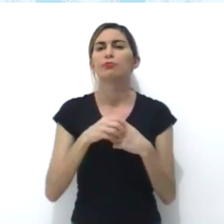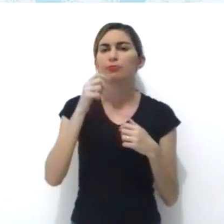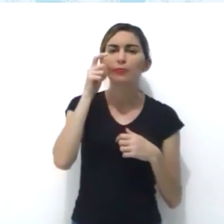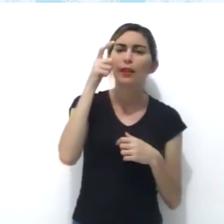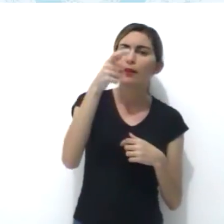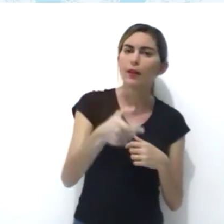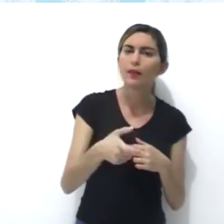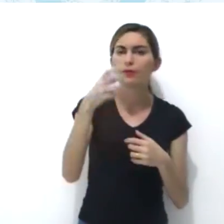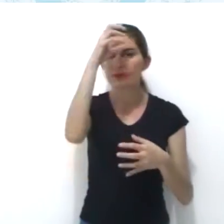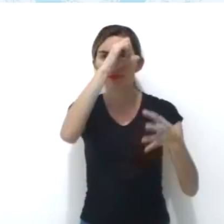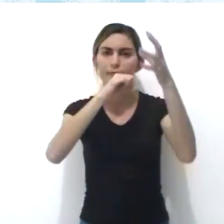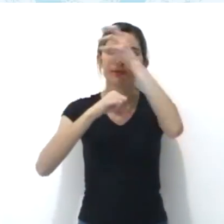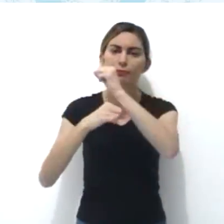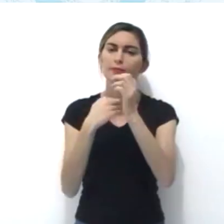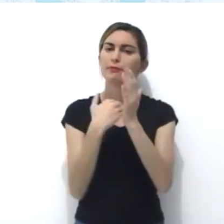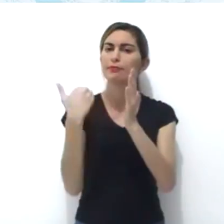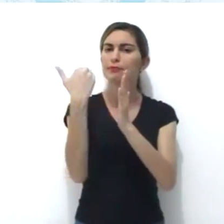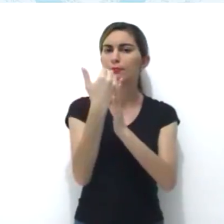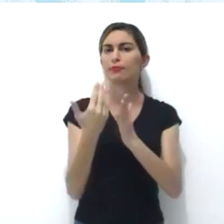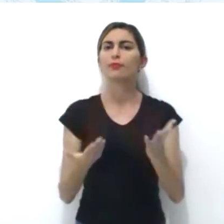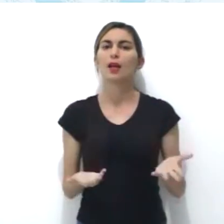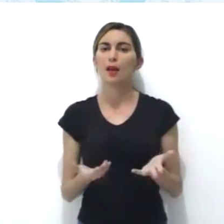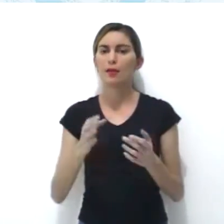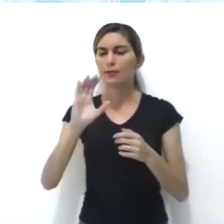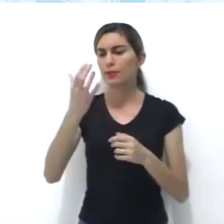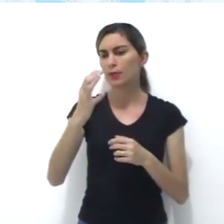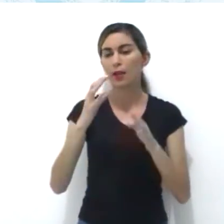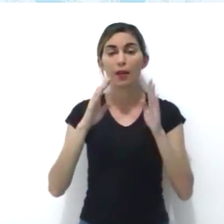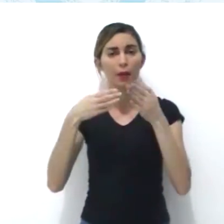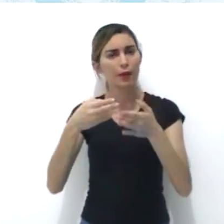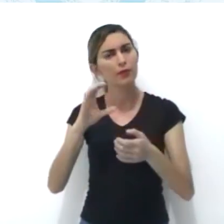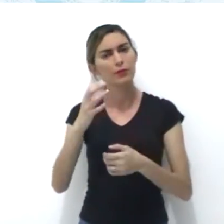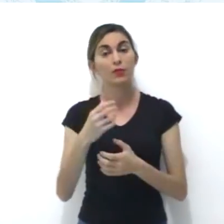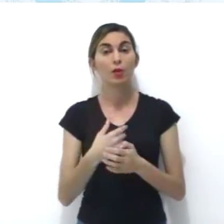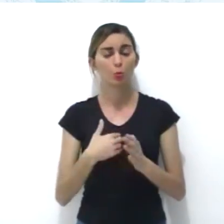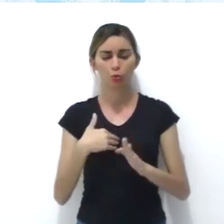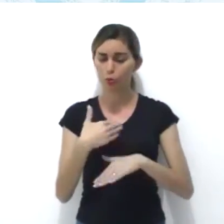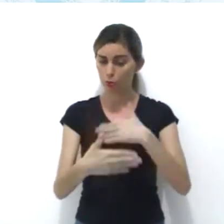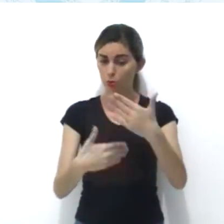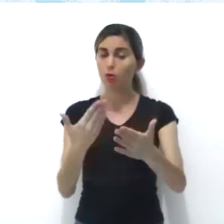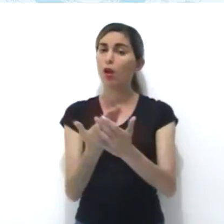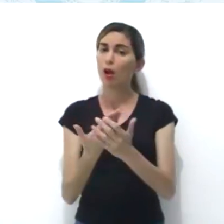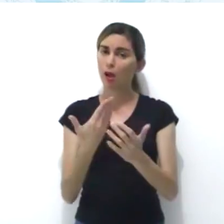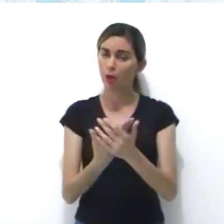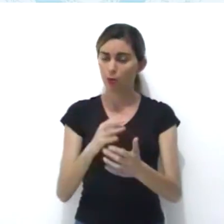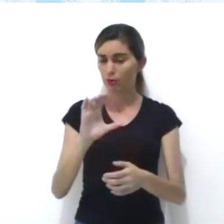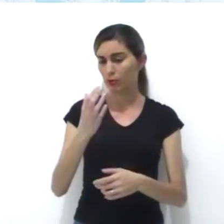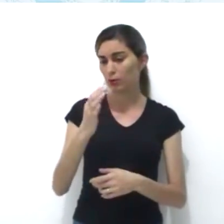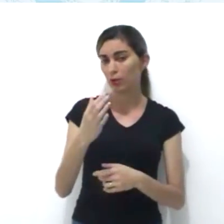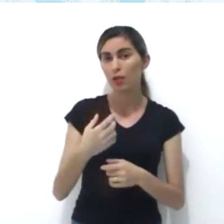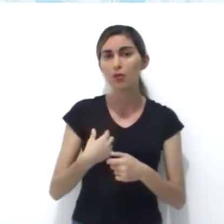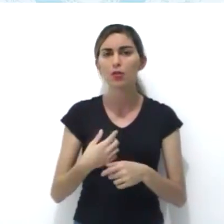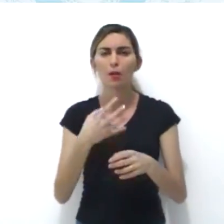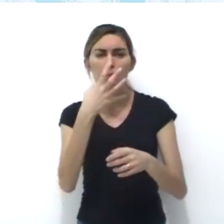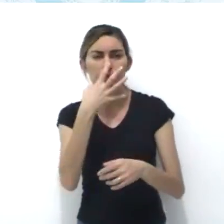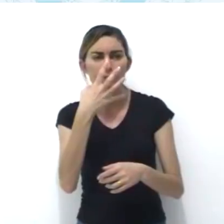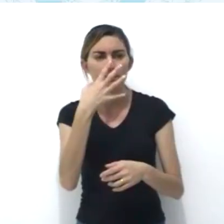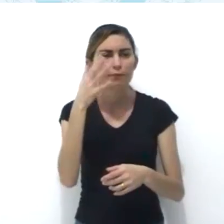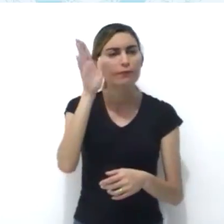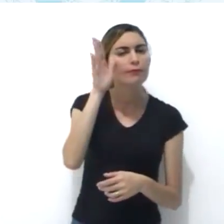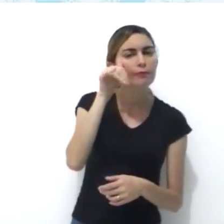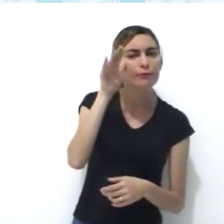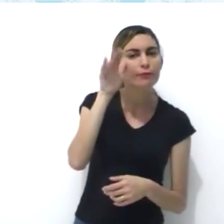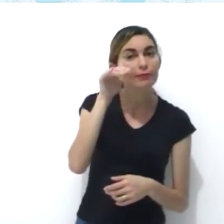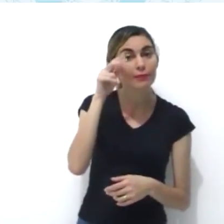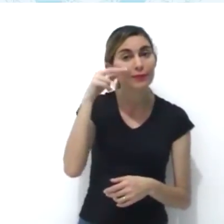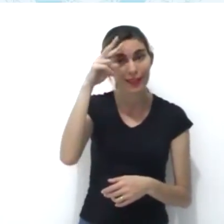tenham mais interesse em querer aprender um pouco mais sobre ciências e que durante as aulas de ciências ficam ali